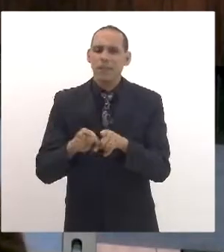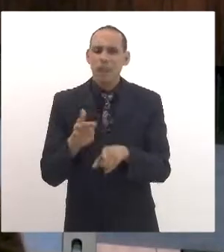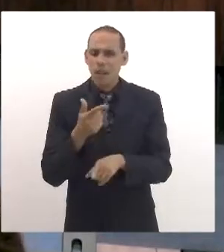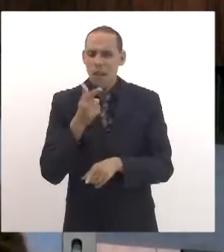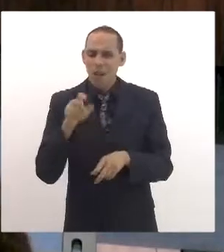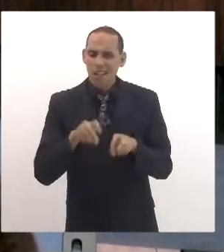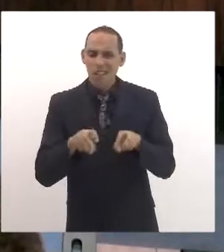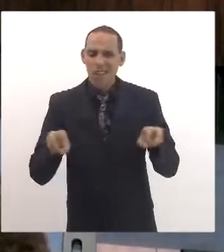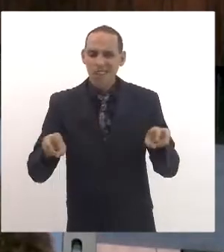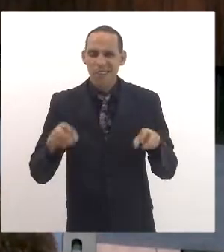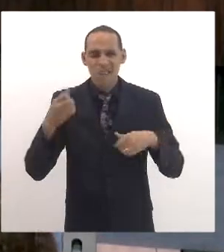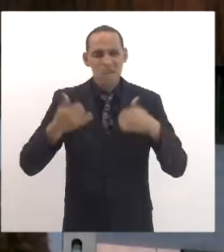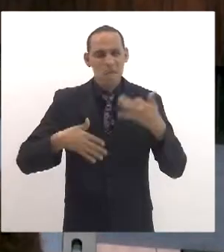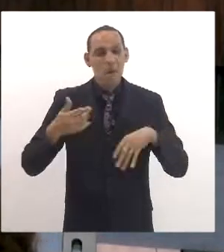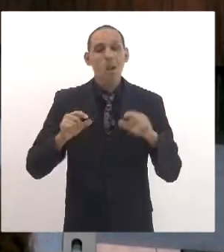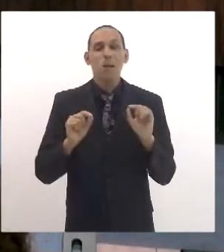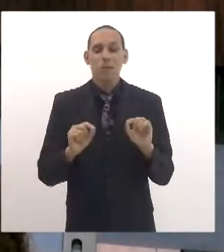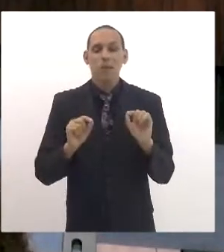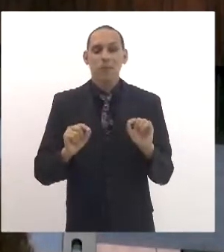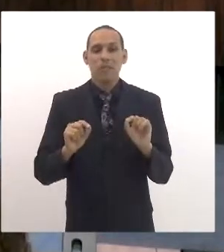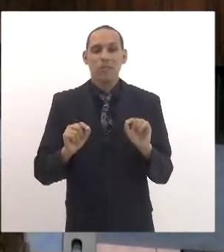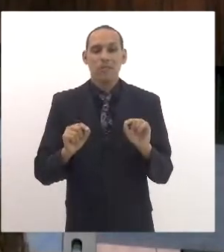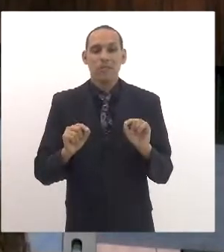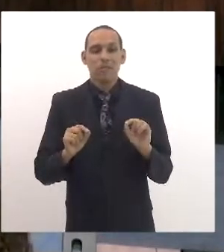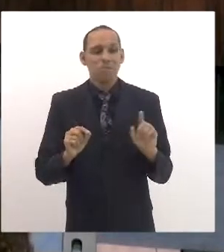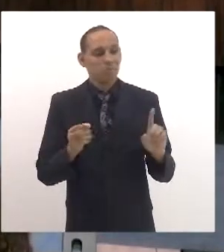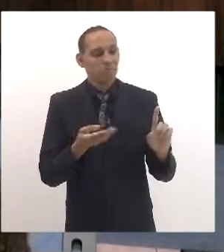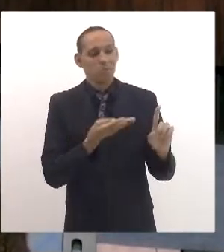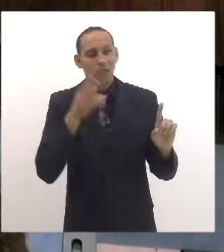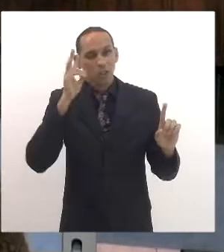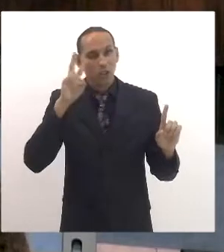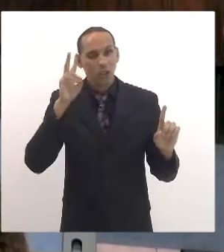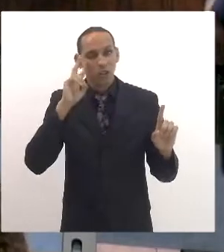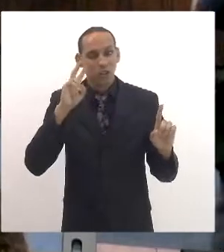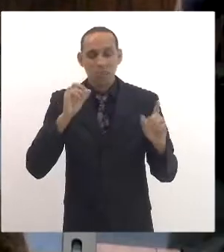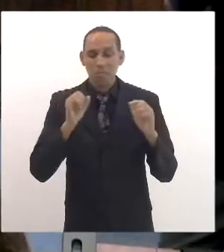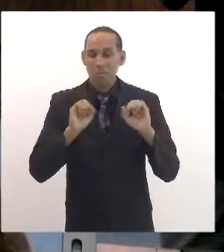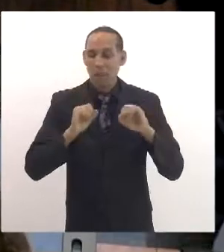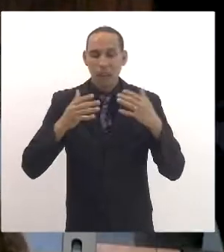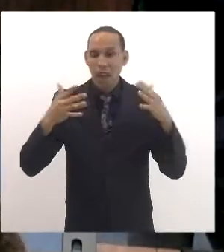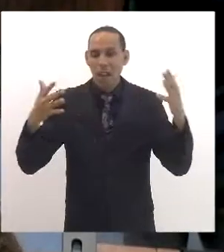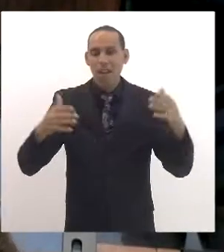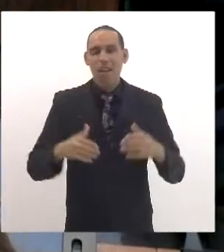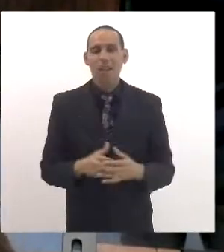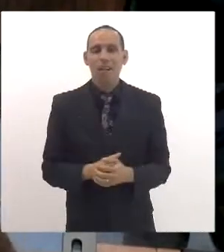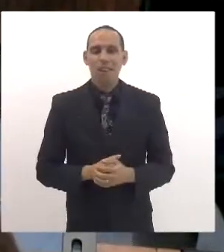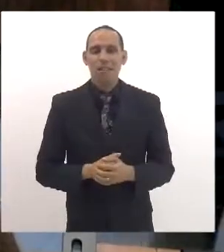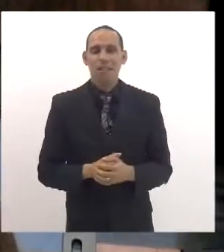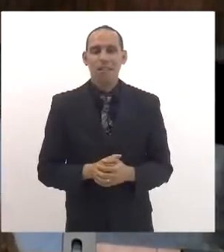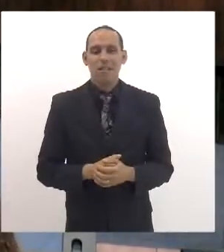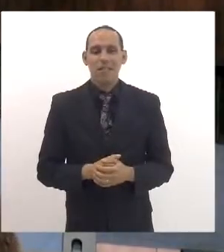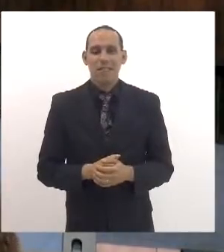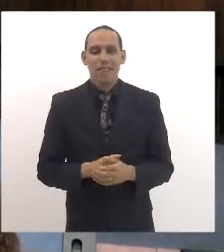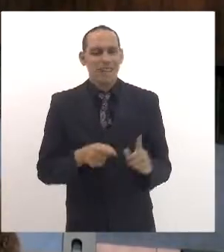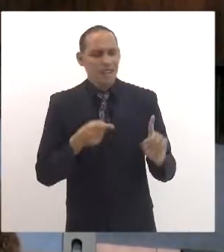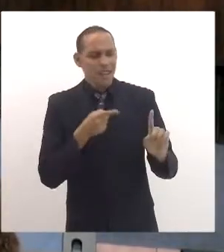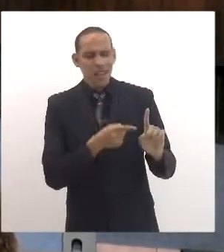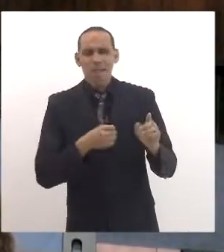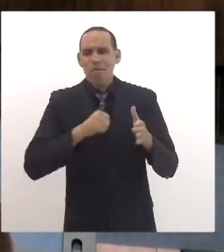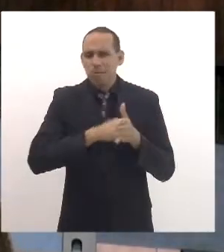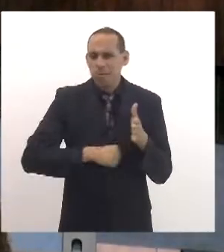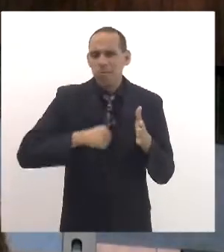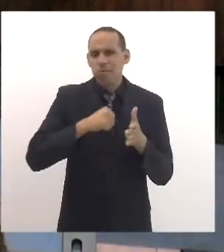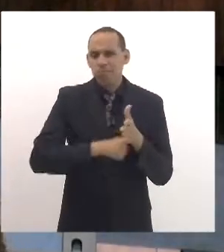vão destacá-la, que é absolutamente brilhante. Ao longo de sua luta